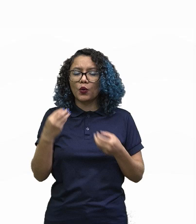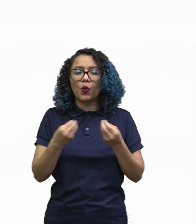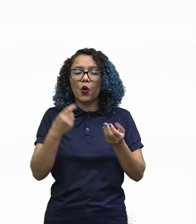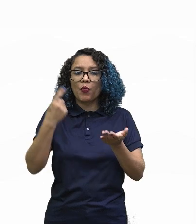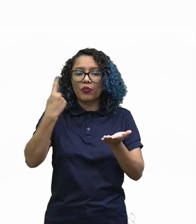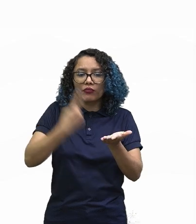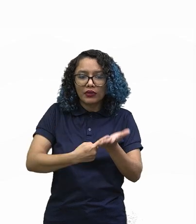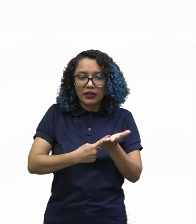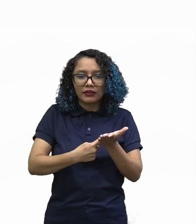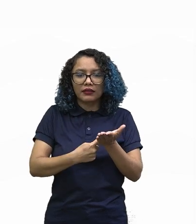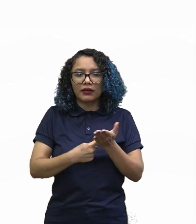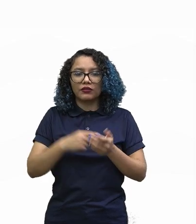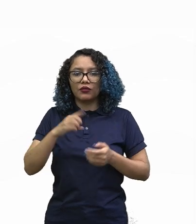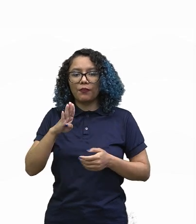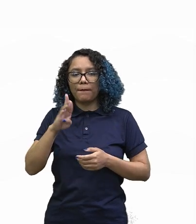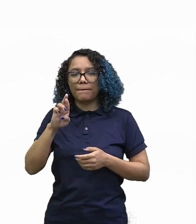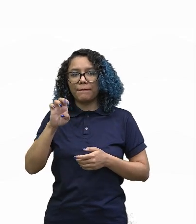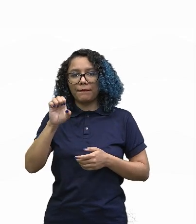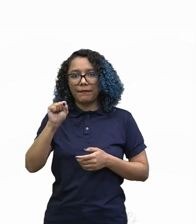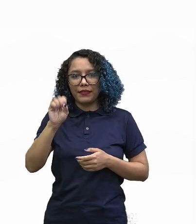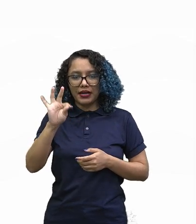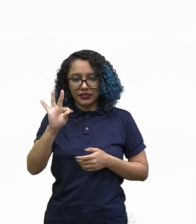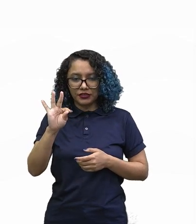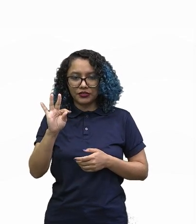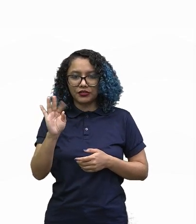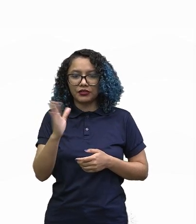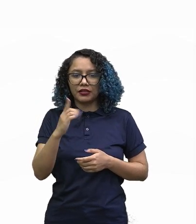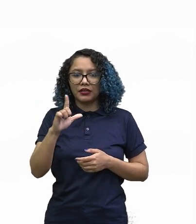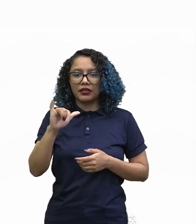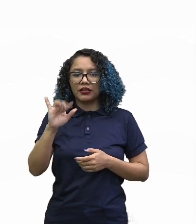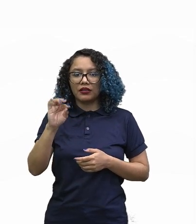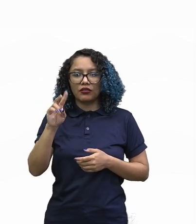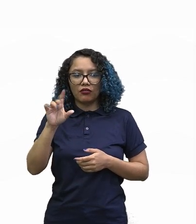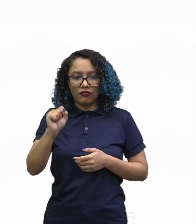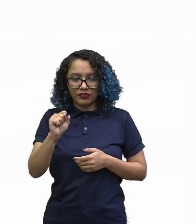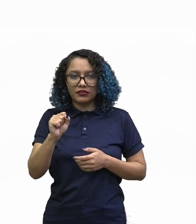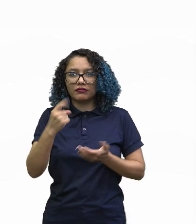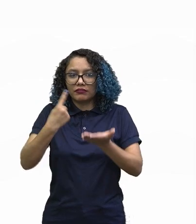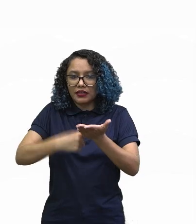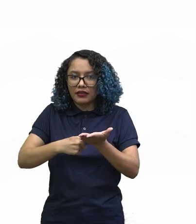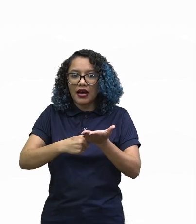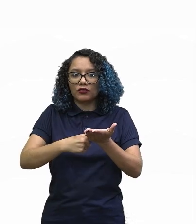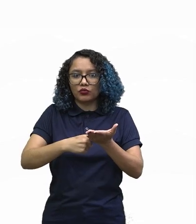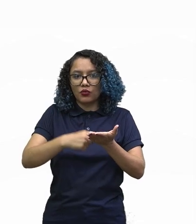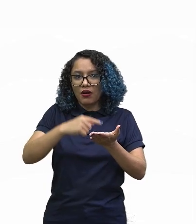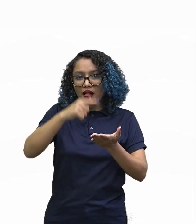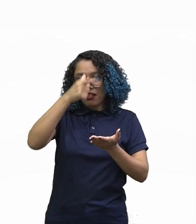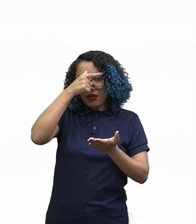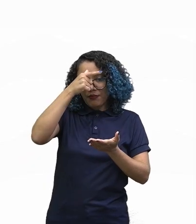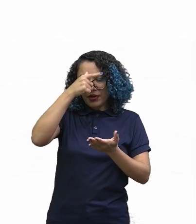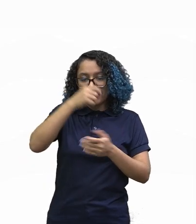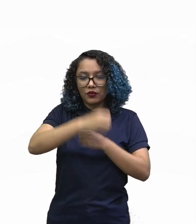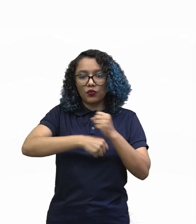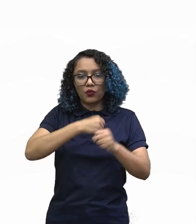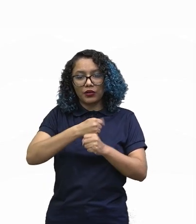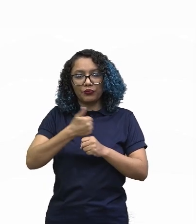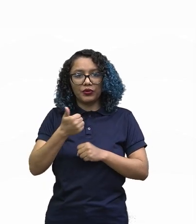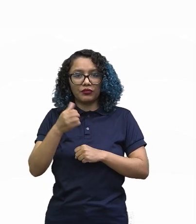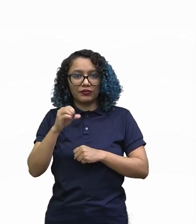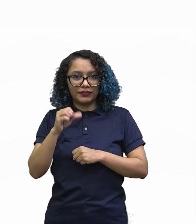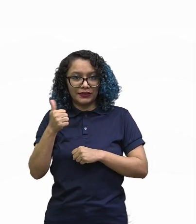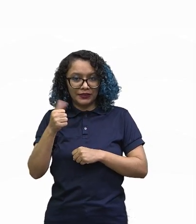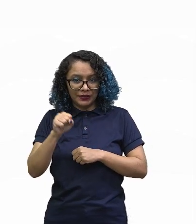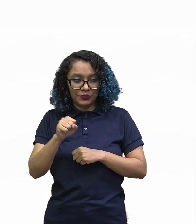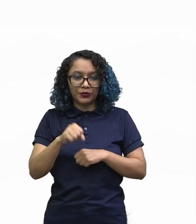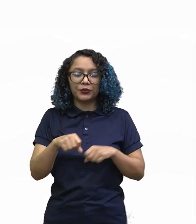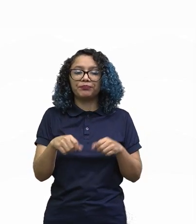de Brest-Litovsk com a Alemanha em março de 1918. E dentro desse processo